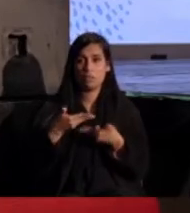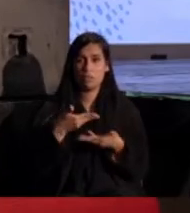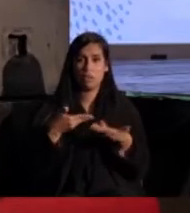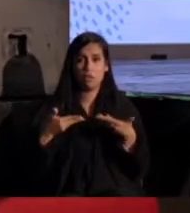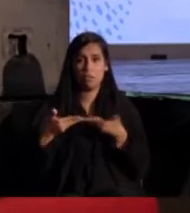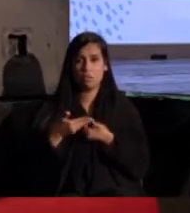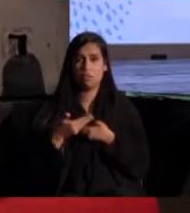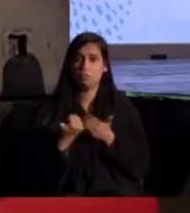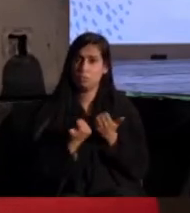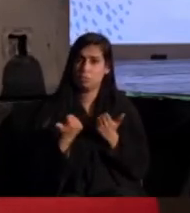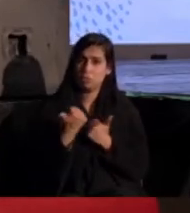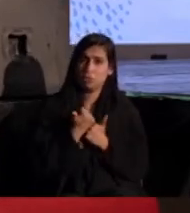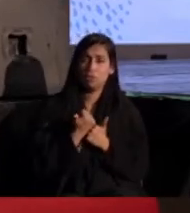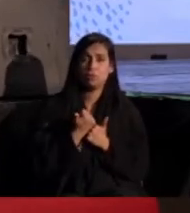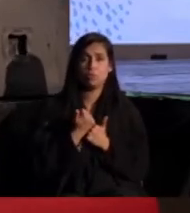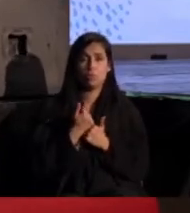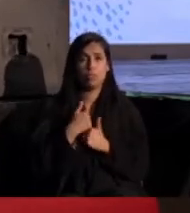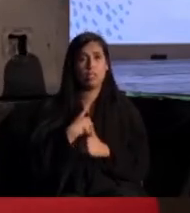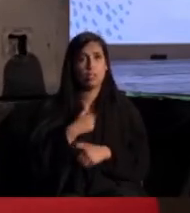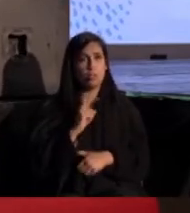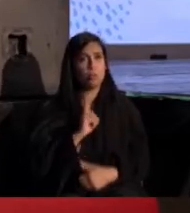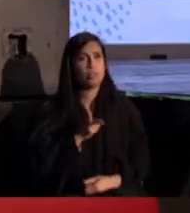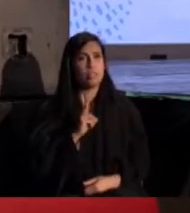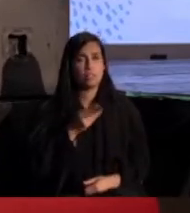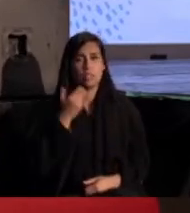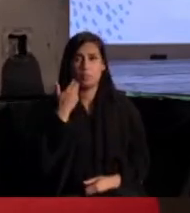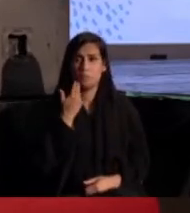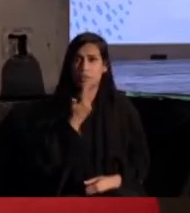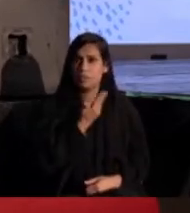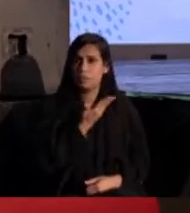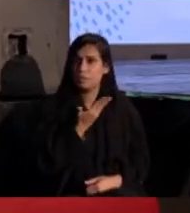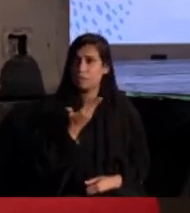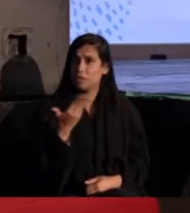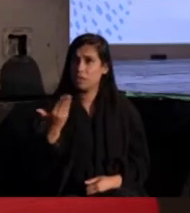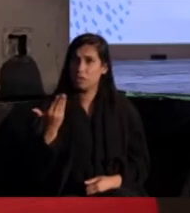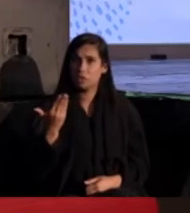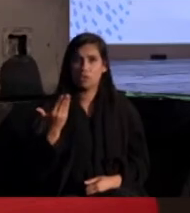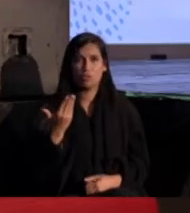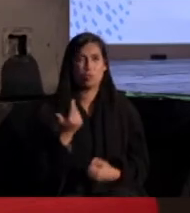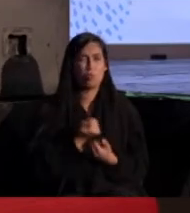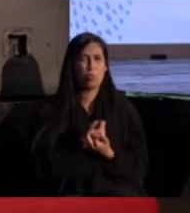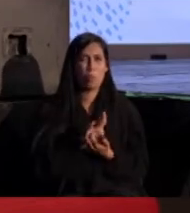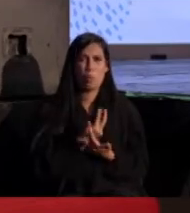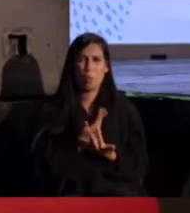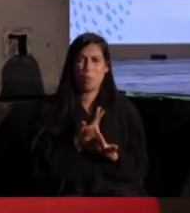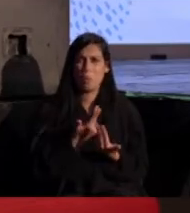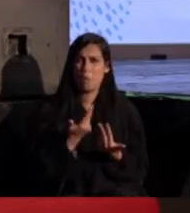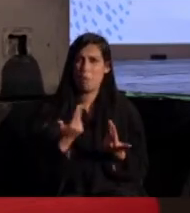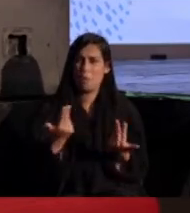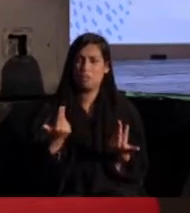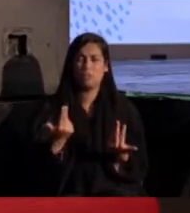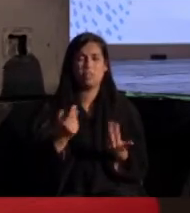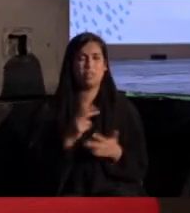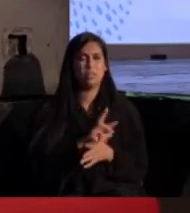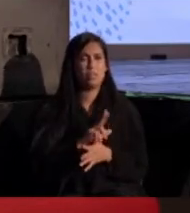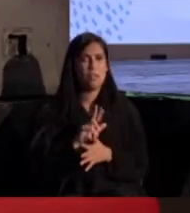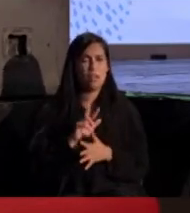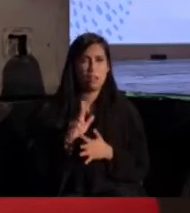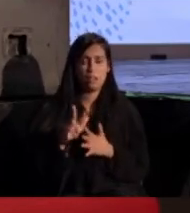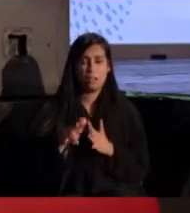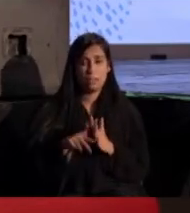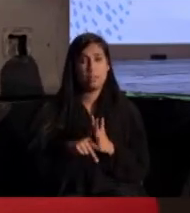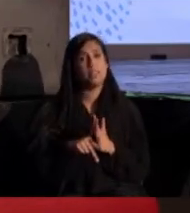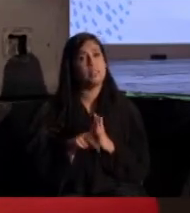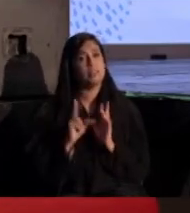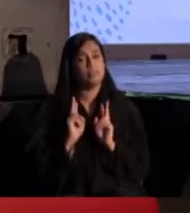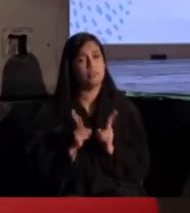transporte público, eu vejo, assustadora a quantidade de meleca que as mães compram e entuxam, as crianças